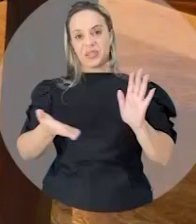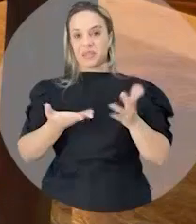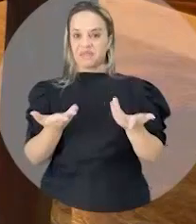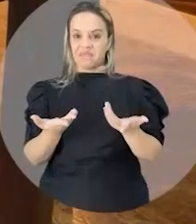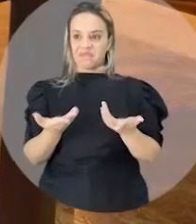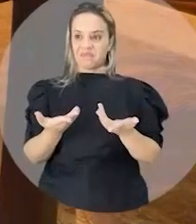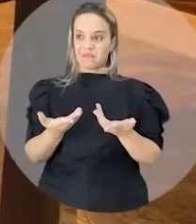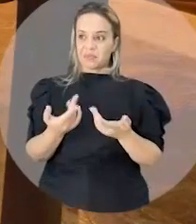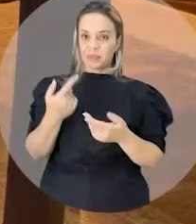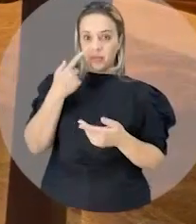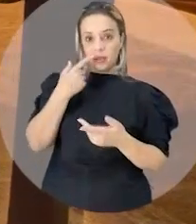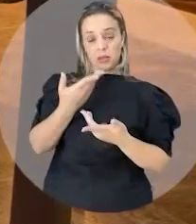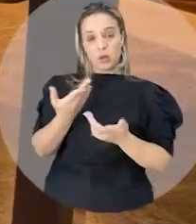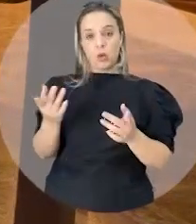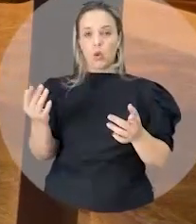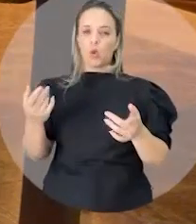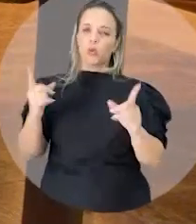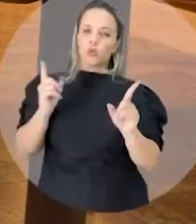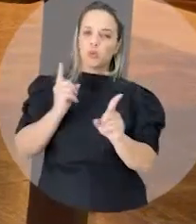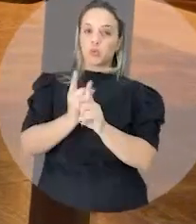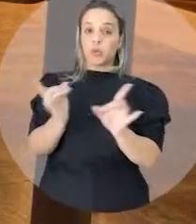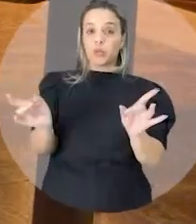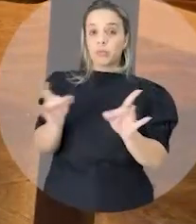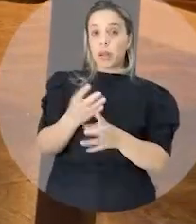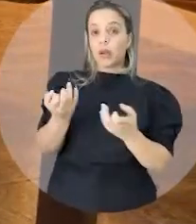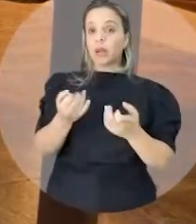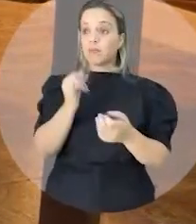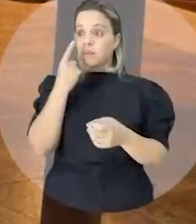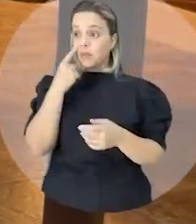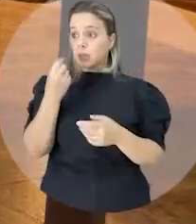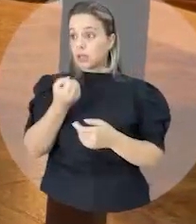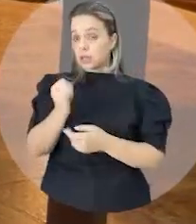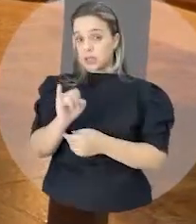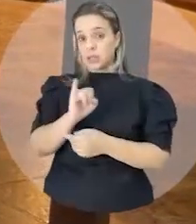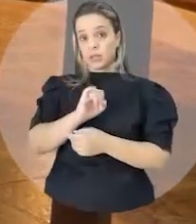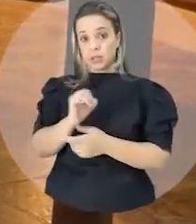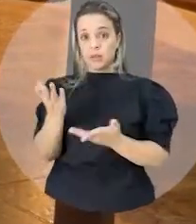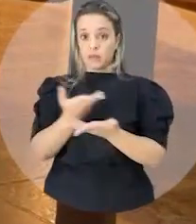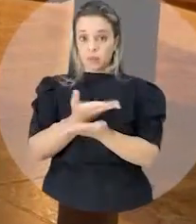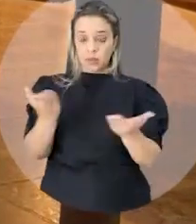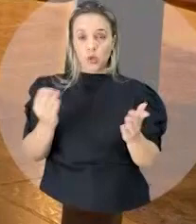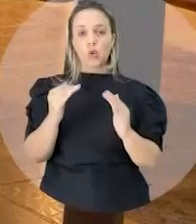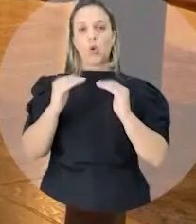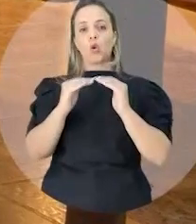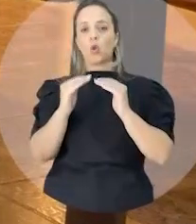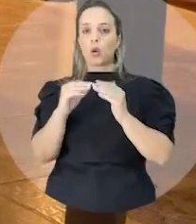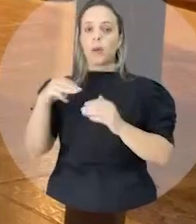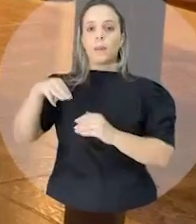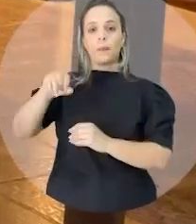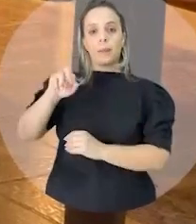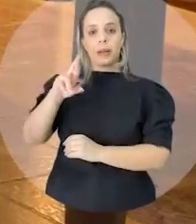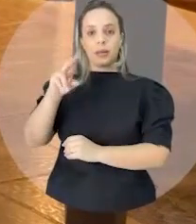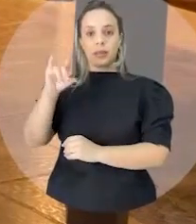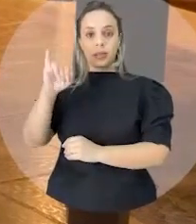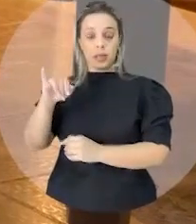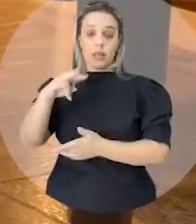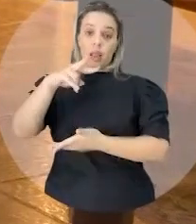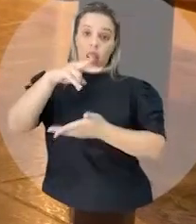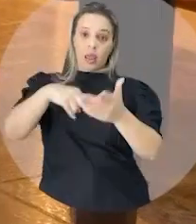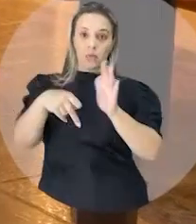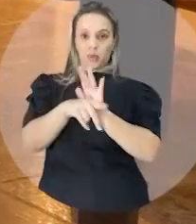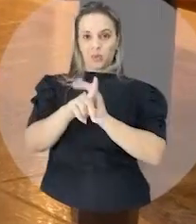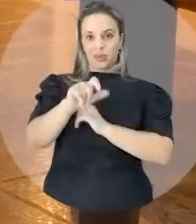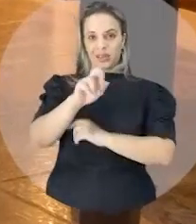para finalizar esse nosso encontro, da gente fazer uma leitura de poesias, da Marli ler, que a Marli lesse uma poesia